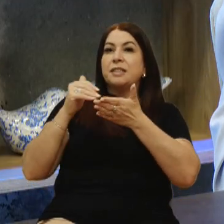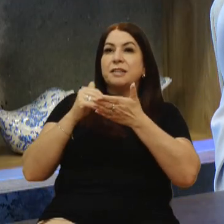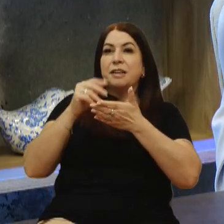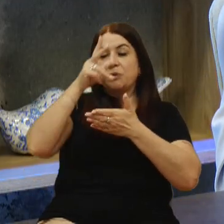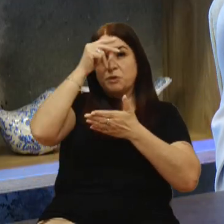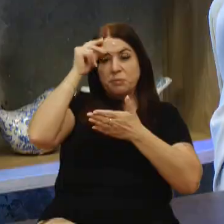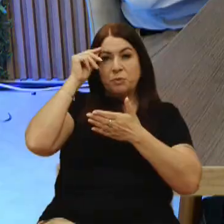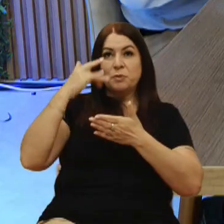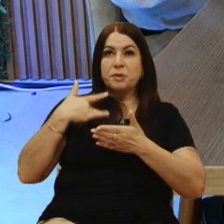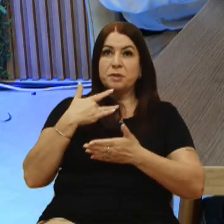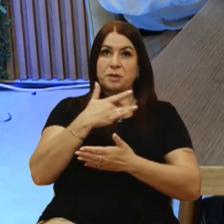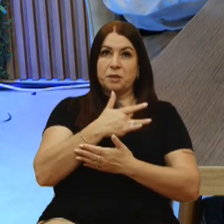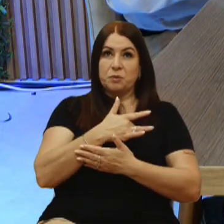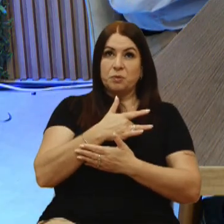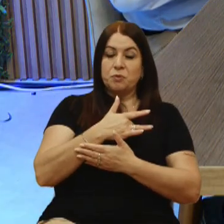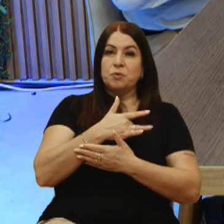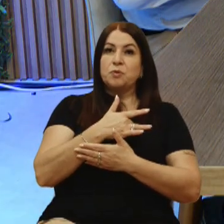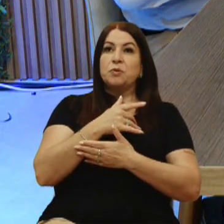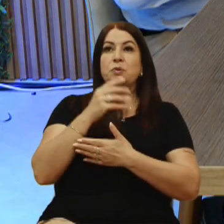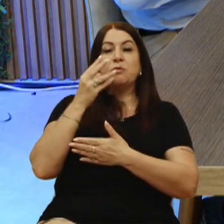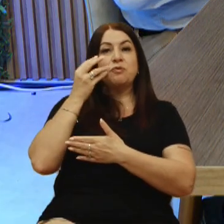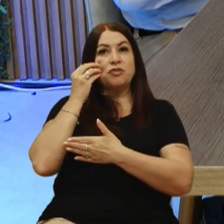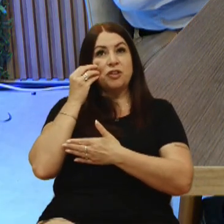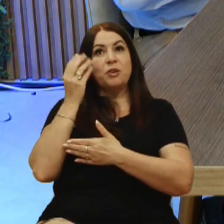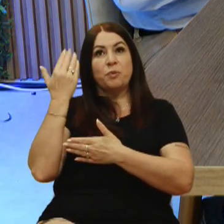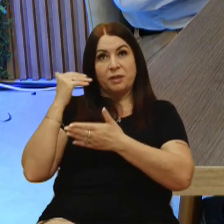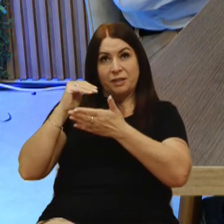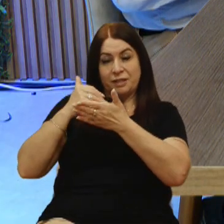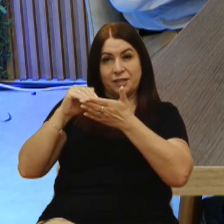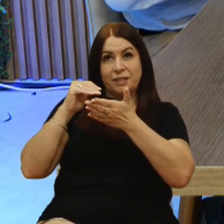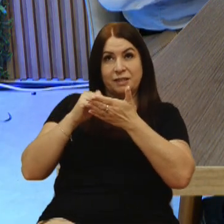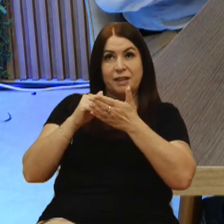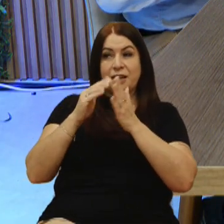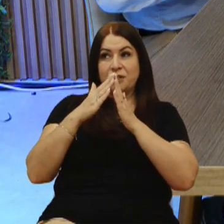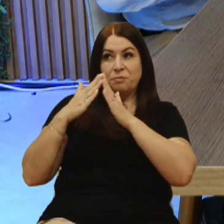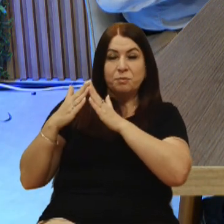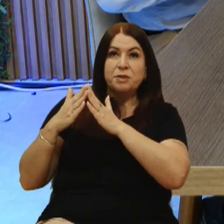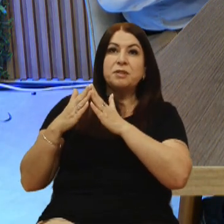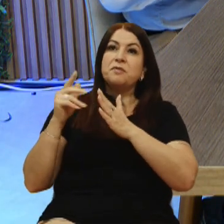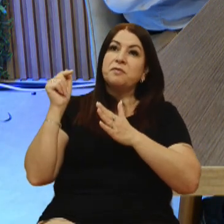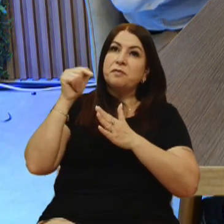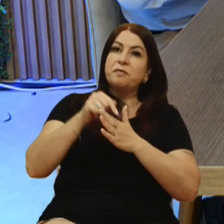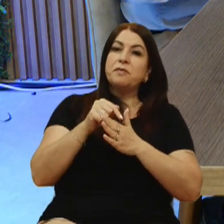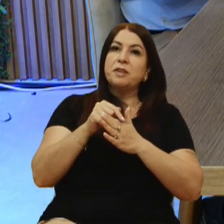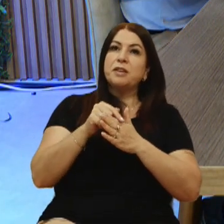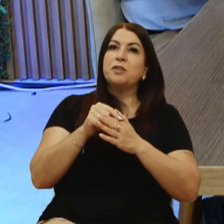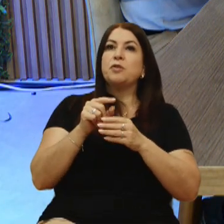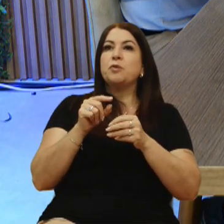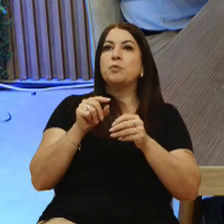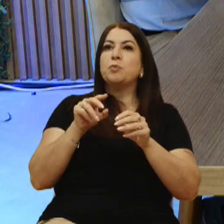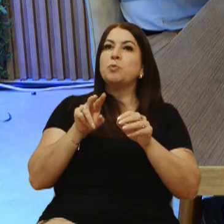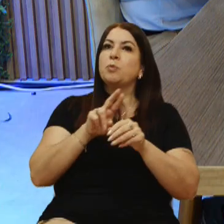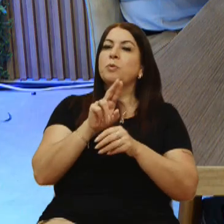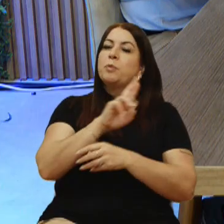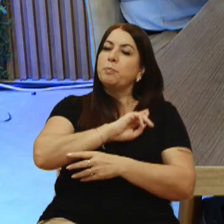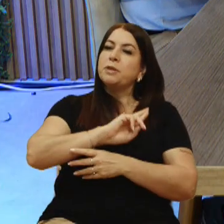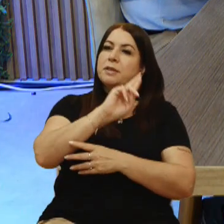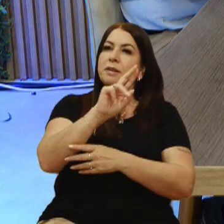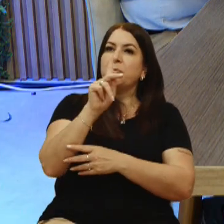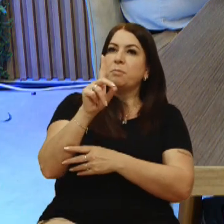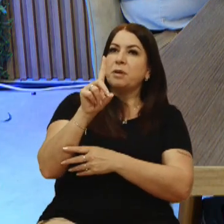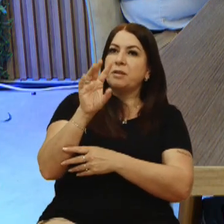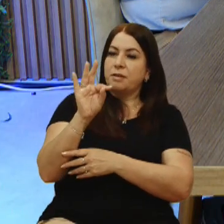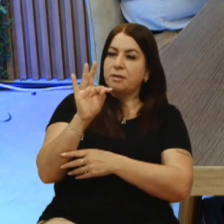Saúde. O Jack era o secretário municipal de habitação, veio ocupar, então, e representar o